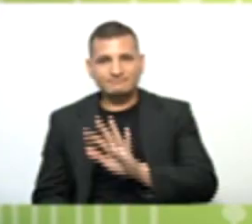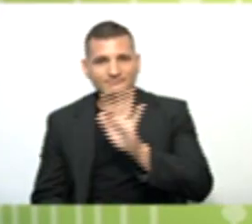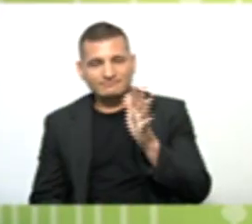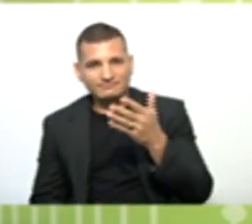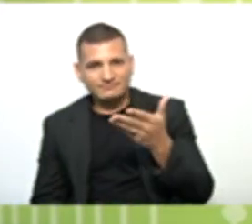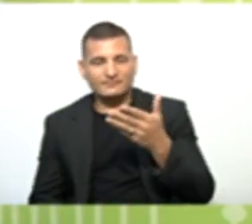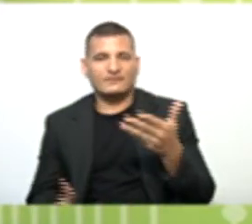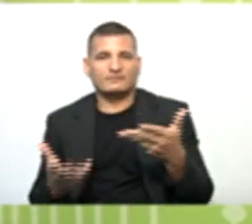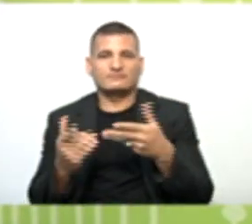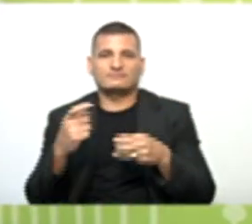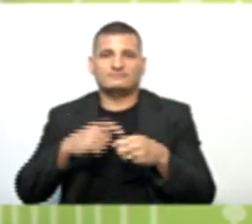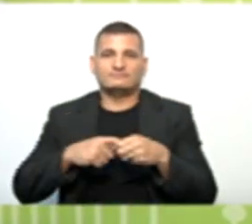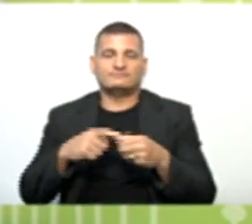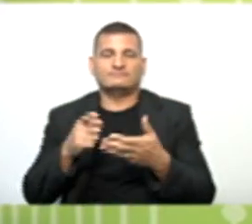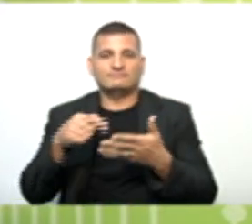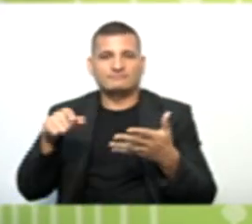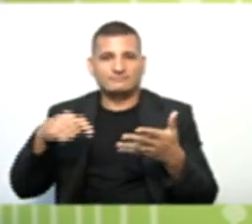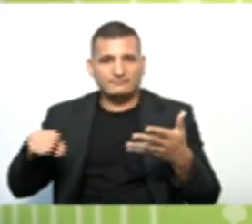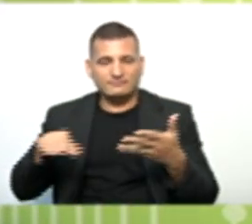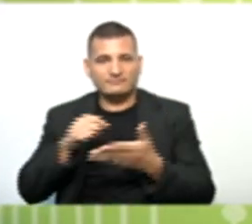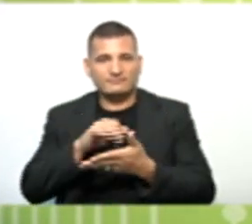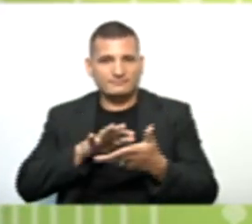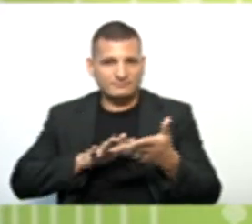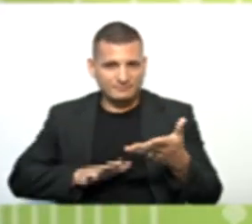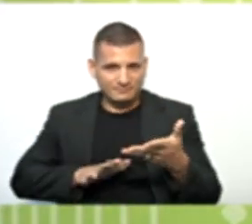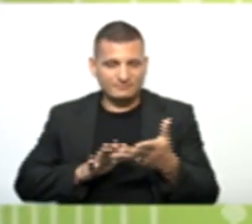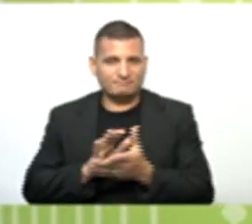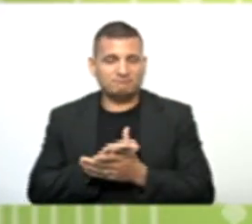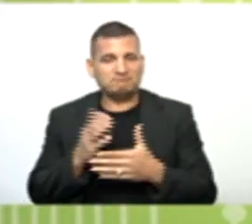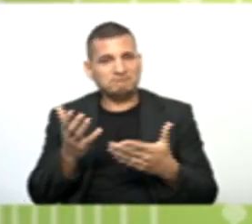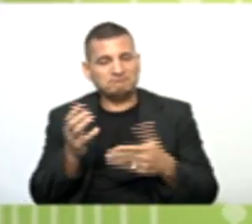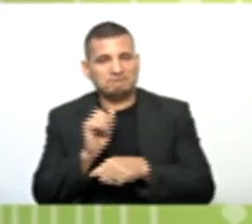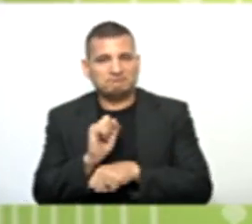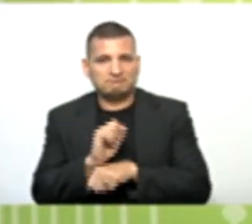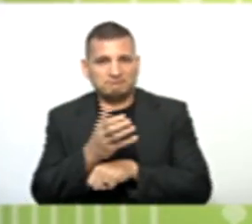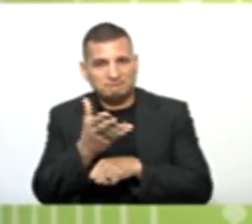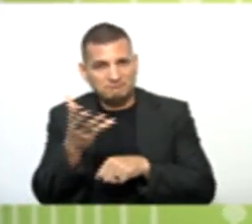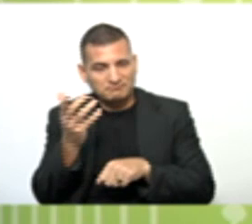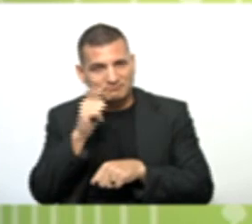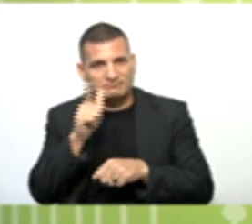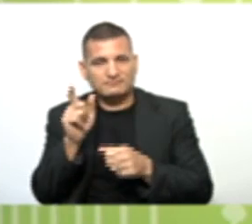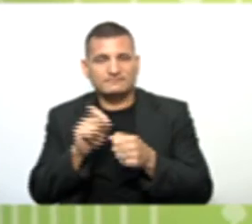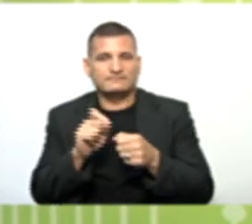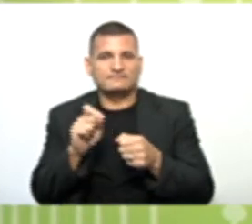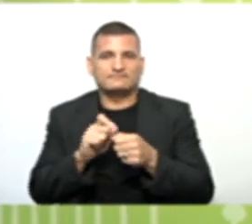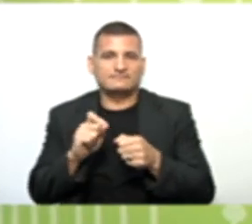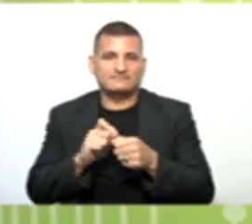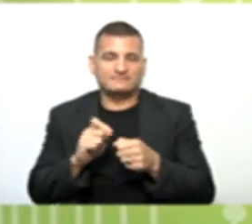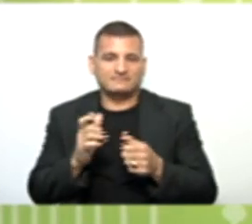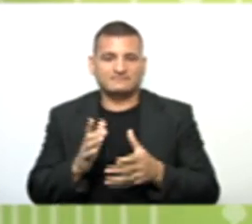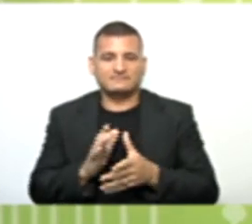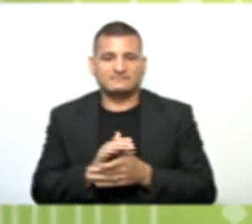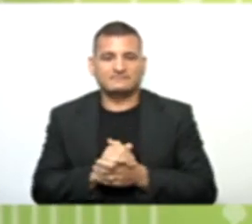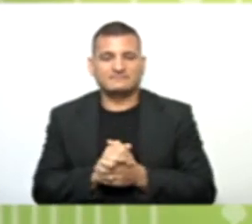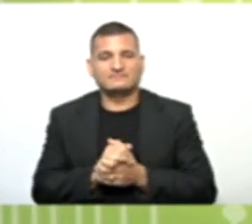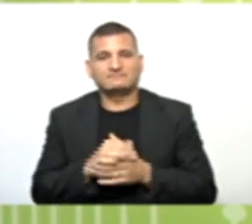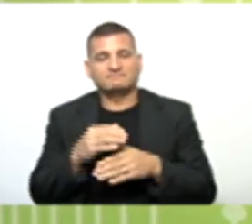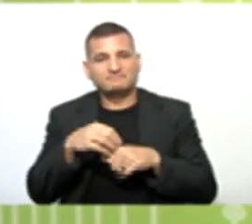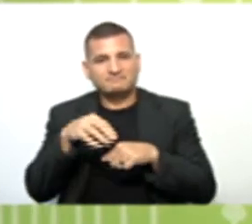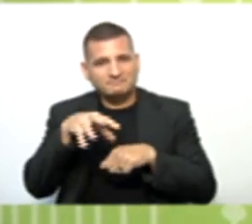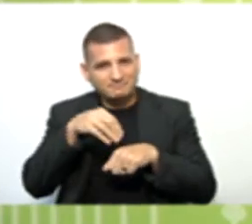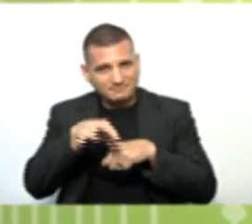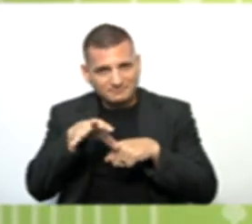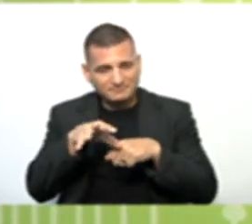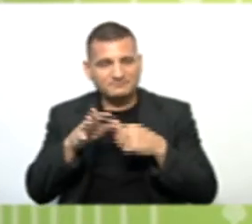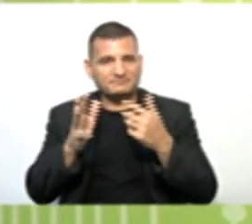Olá, voltamos aqui para a correção das nossas atividades de sala. Espero que vocês tenham conseguido fazer, né? Baseado nas dicas e